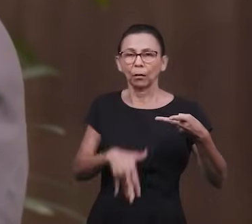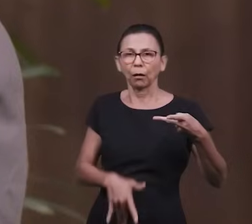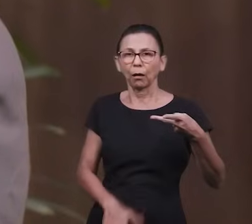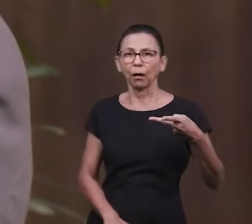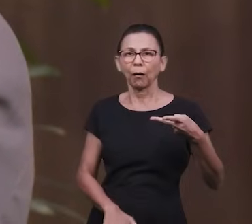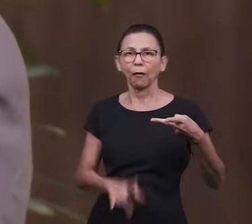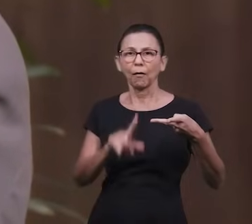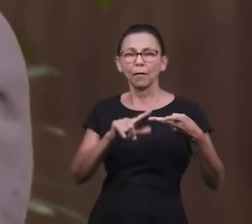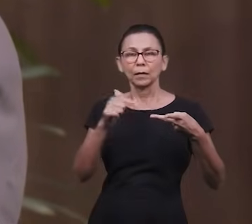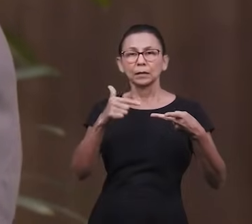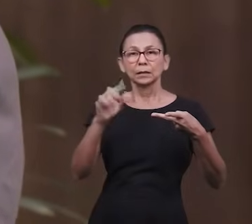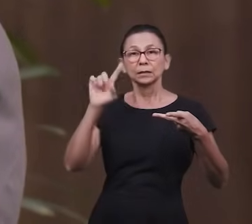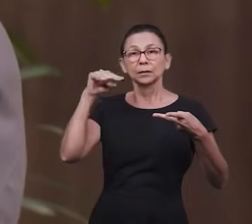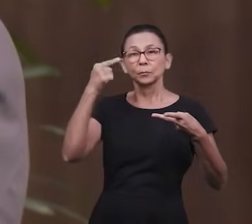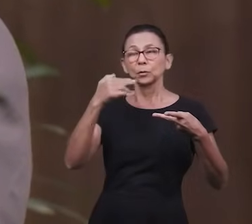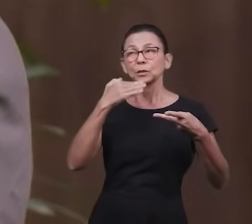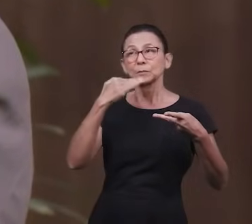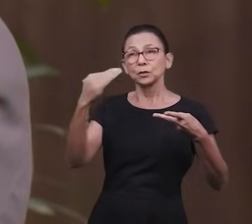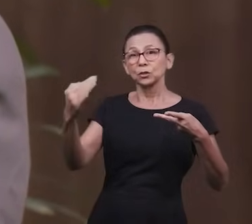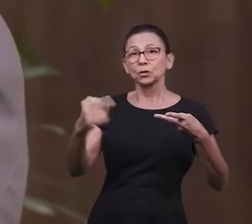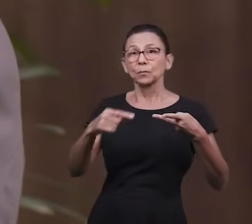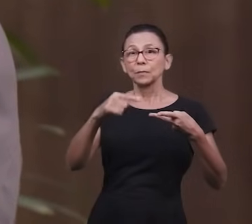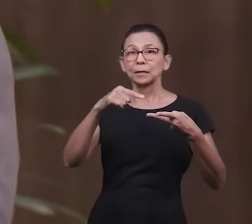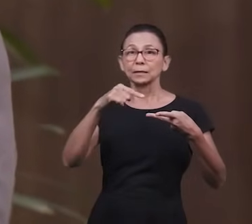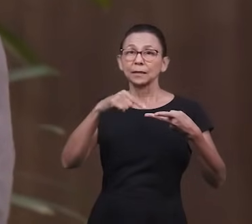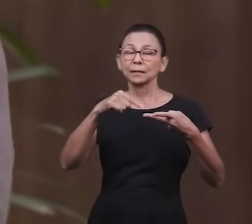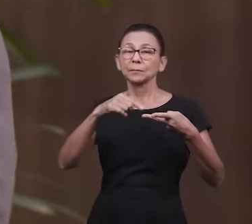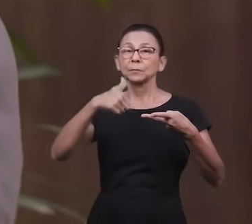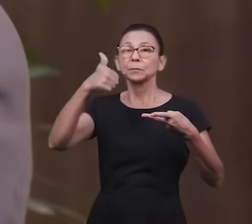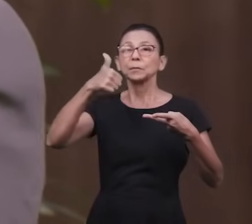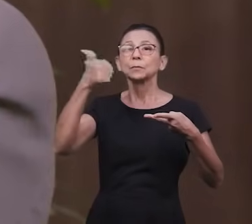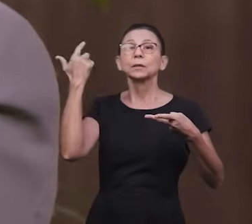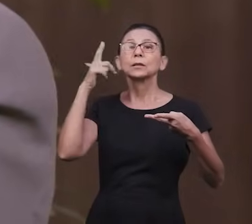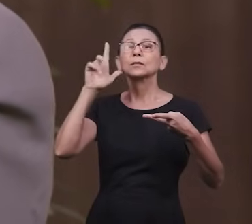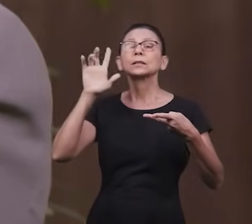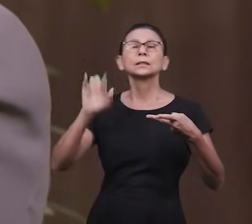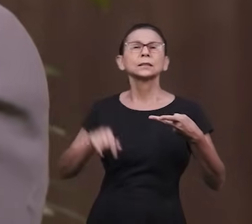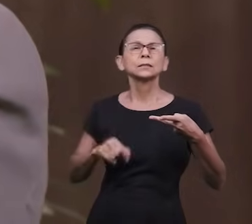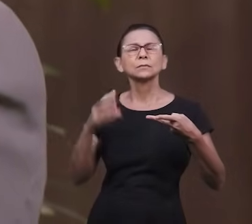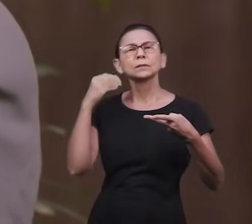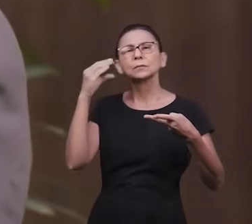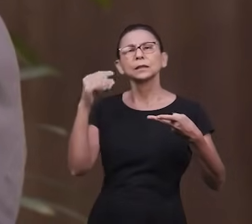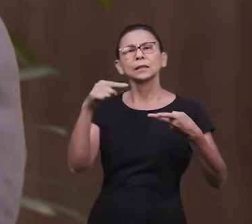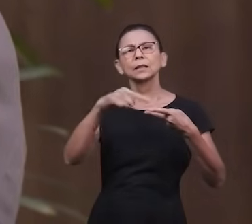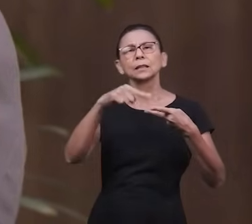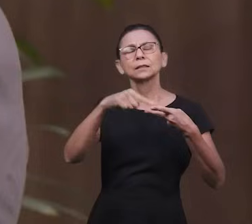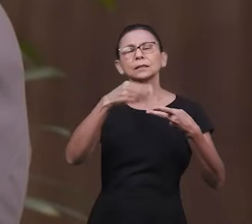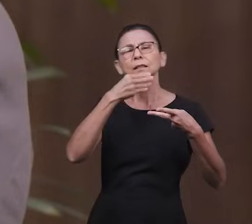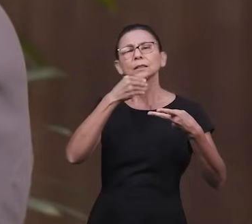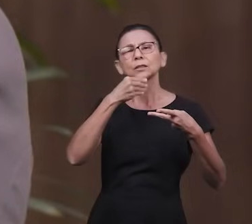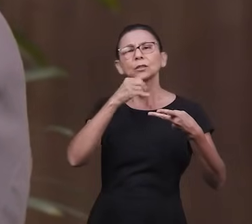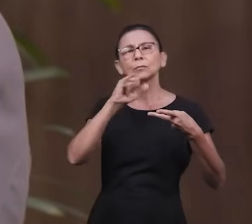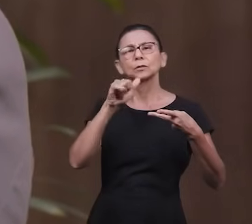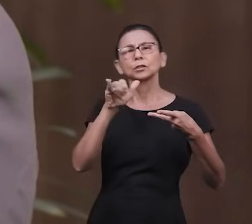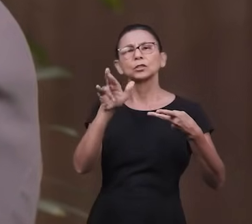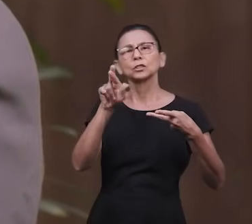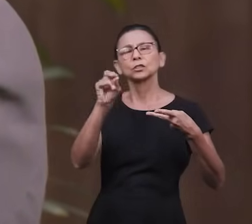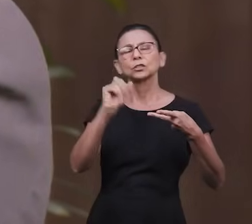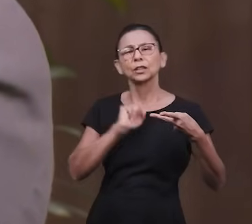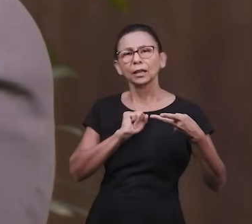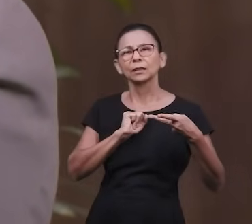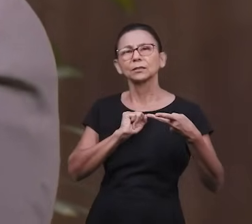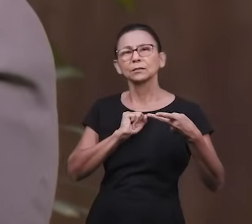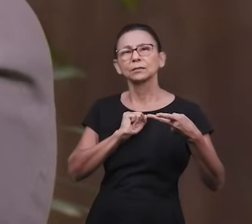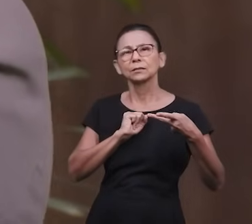tem ordem cronológica, é o projeto dele. Agora, mas tem experiência. O que o Senhor queria fazer com